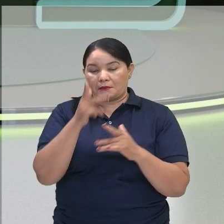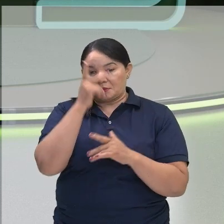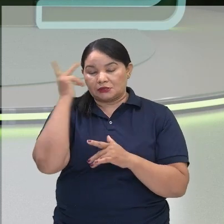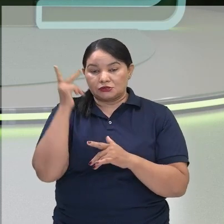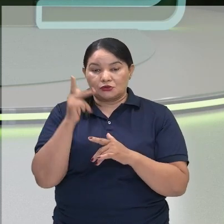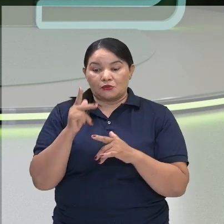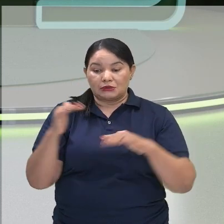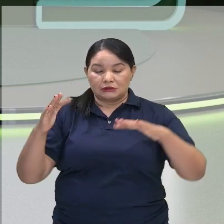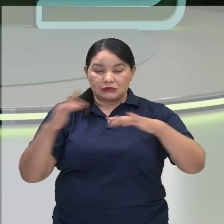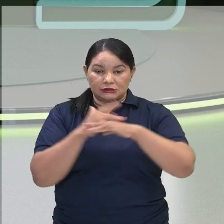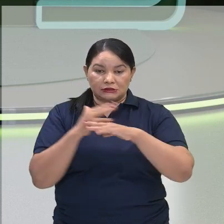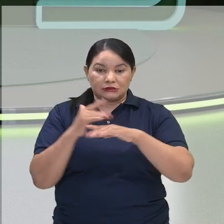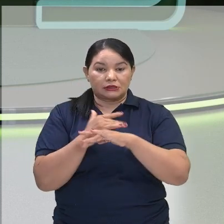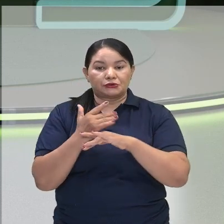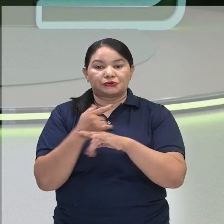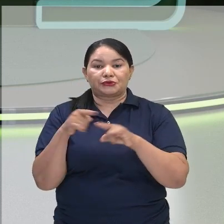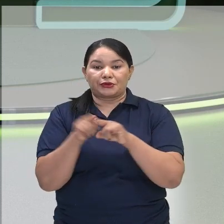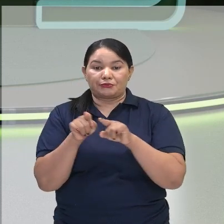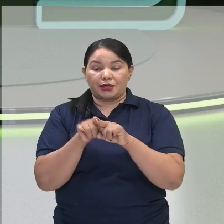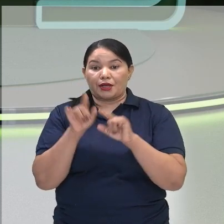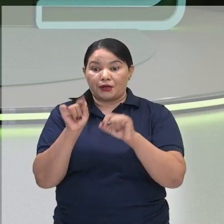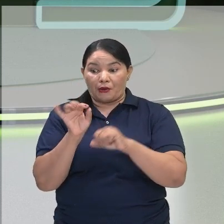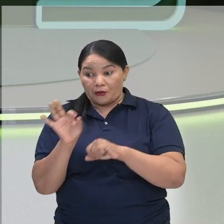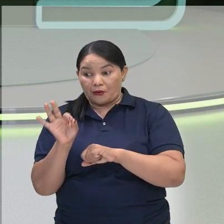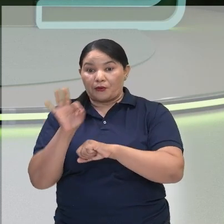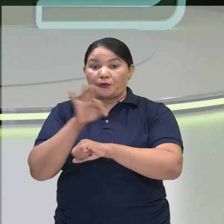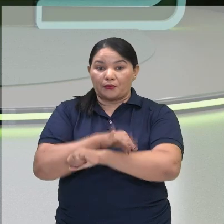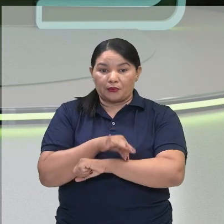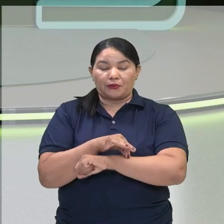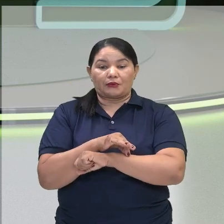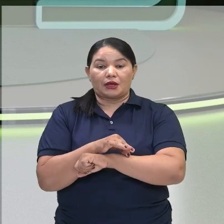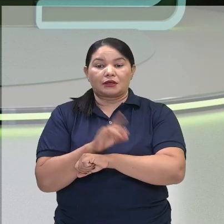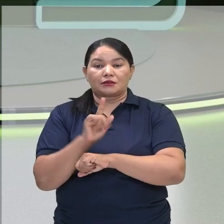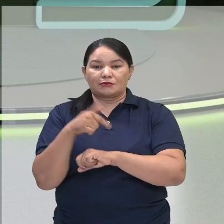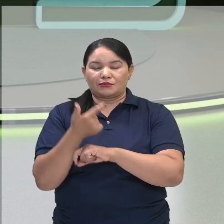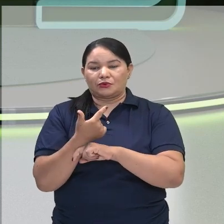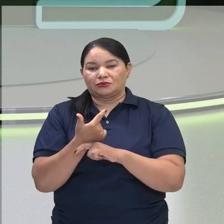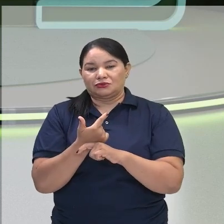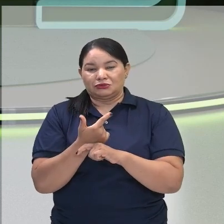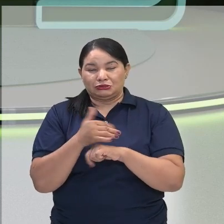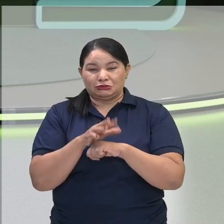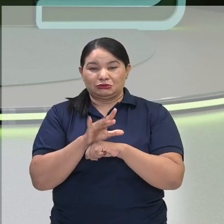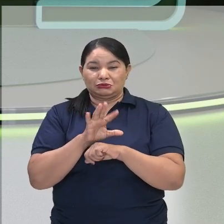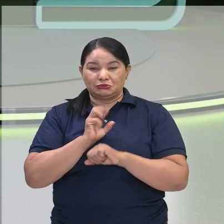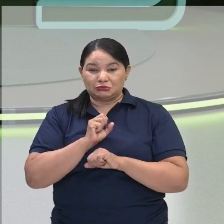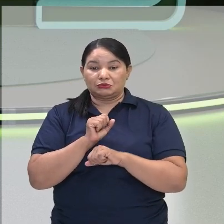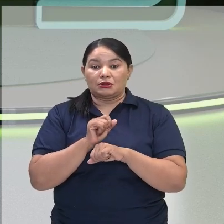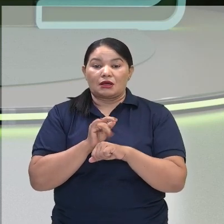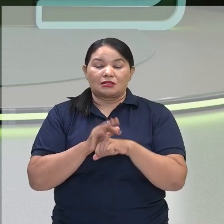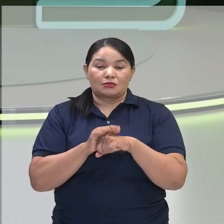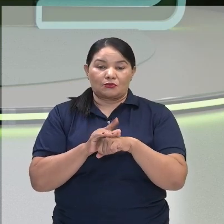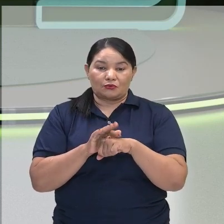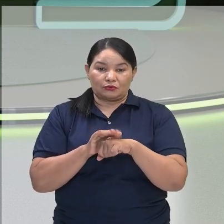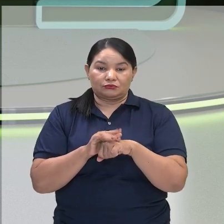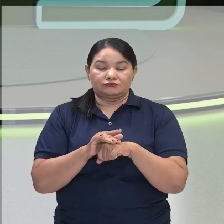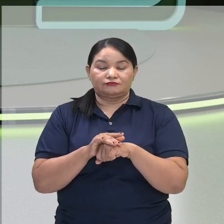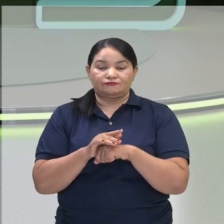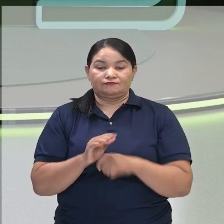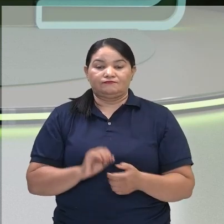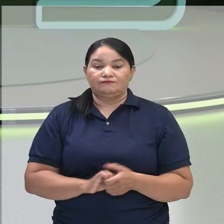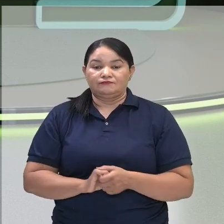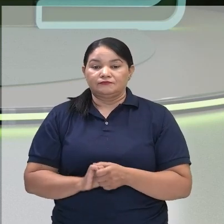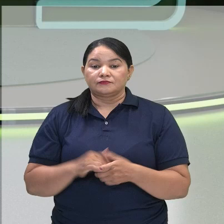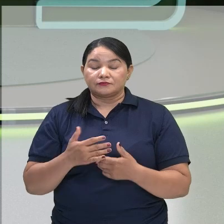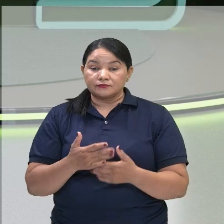regiões metropolitanas. E aí o que acontece? Elas vão desenvolver doenças que antes não existiam ali naquela região. E a